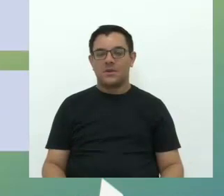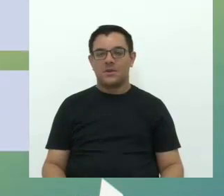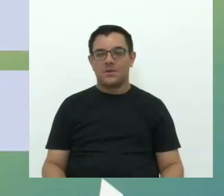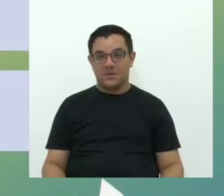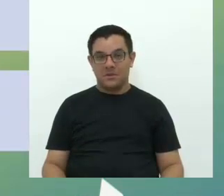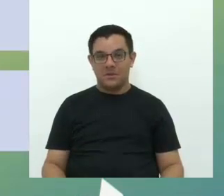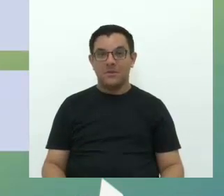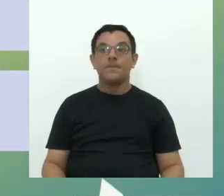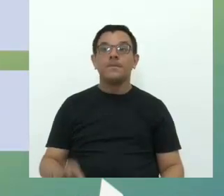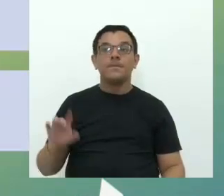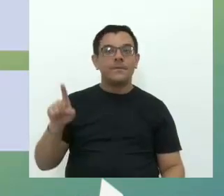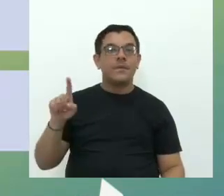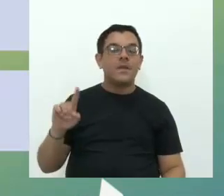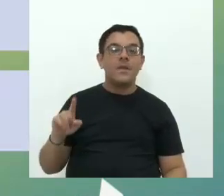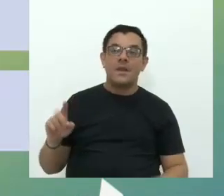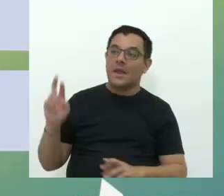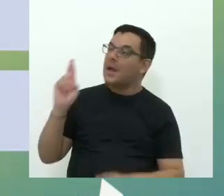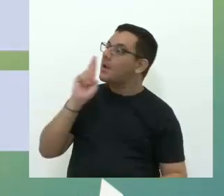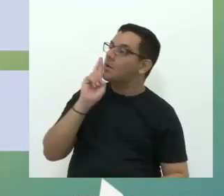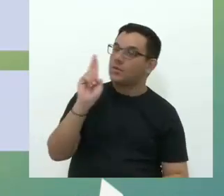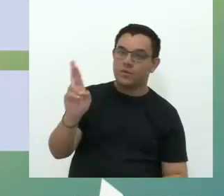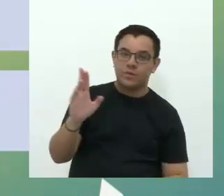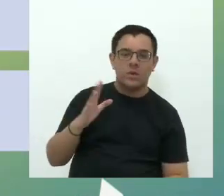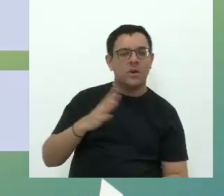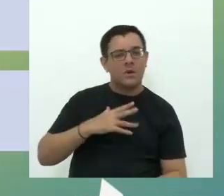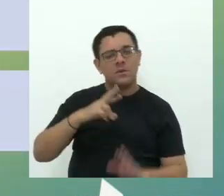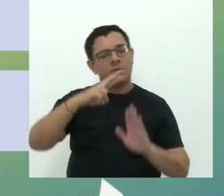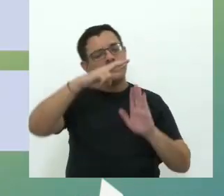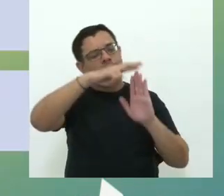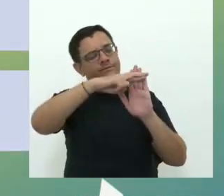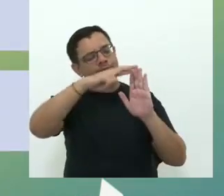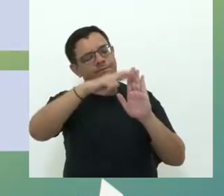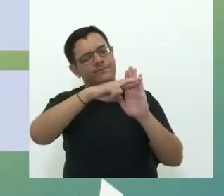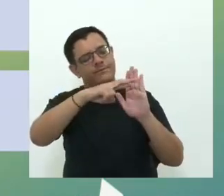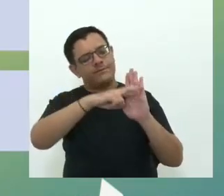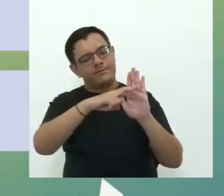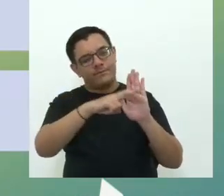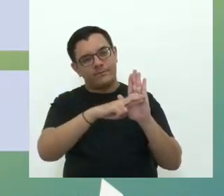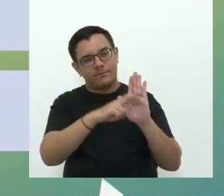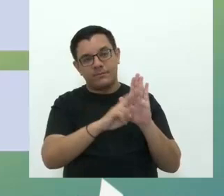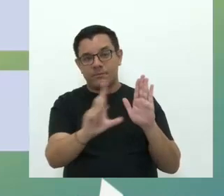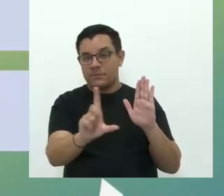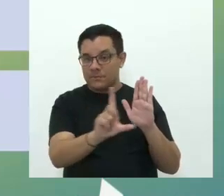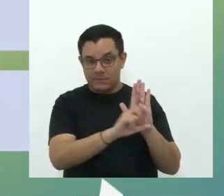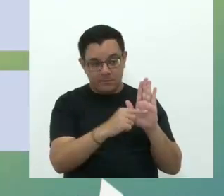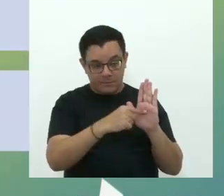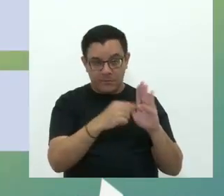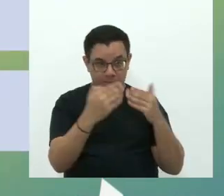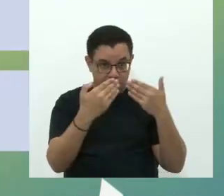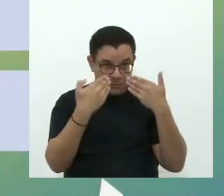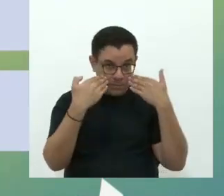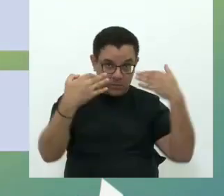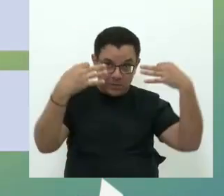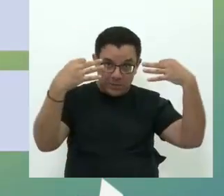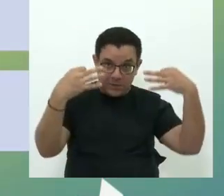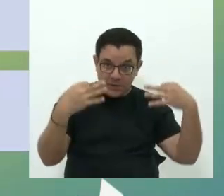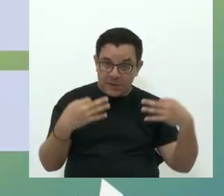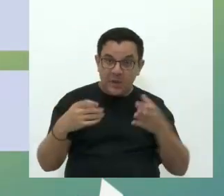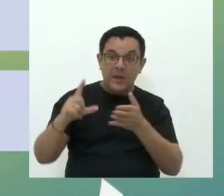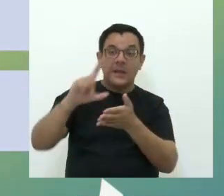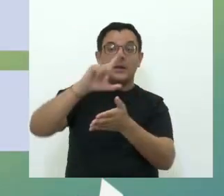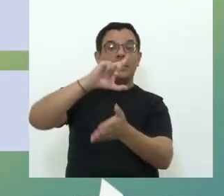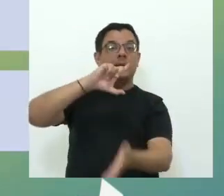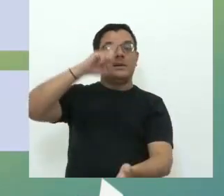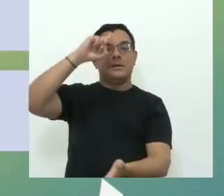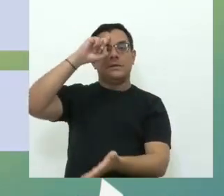um resultado de acordo com os procedimentos legais e transparentes isso tudo decidido